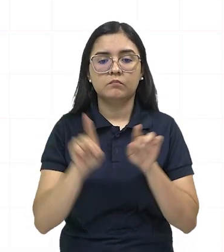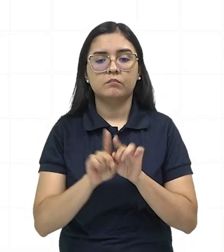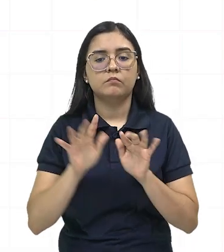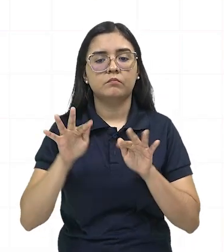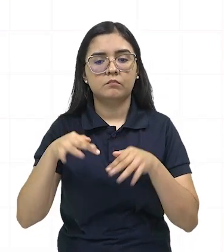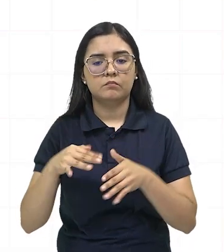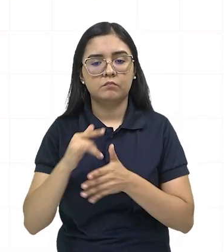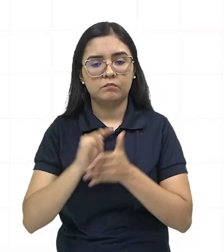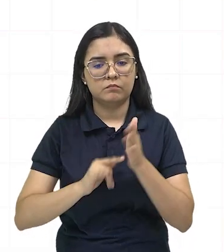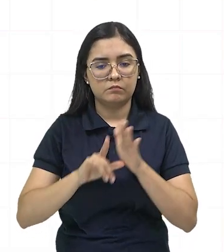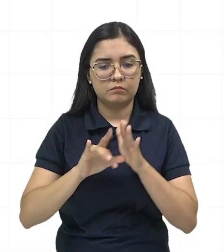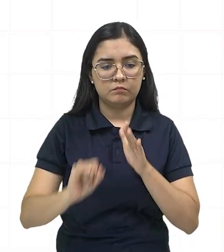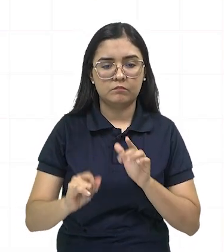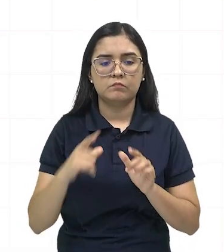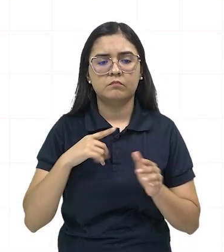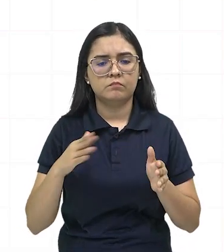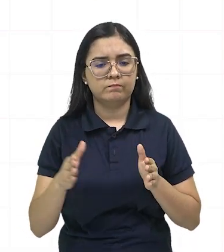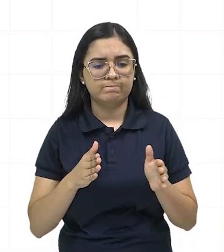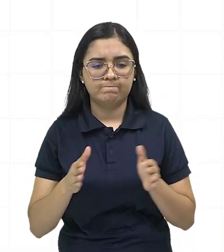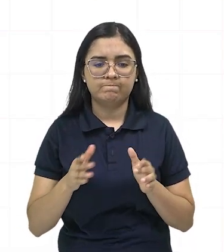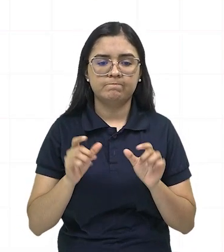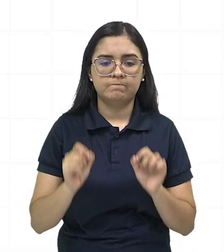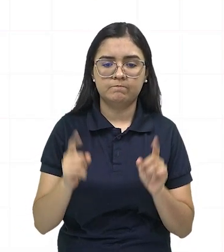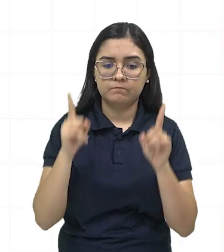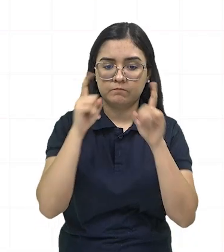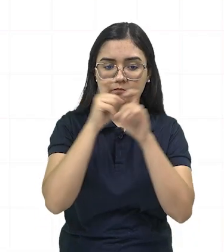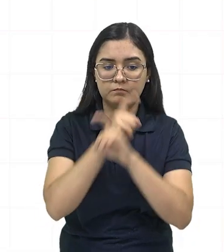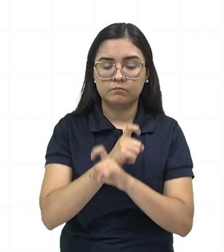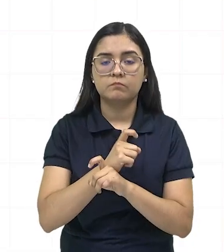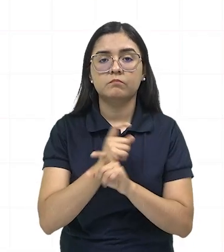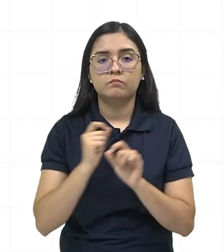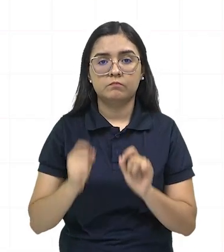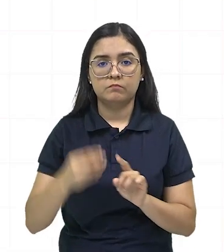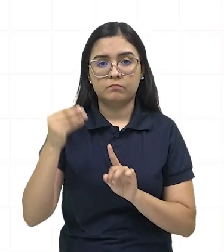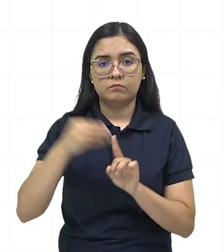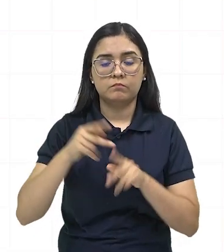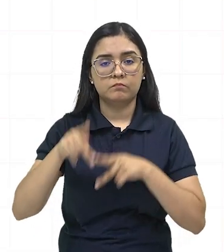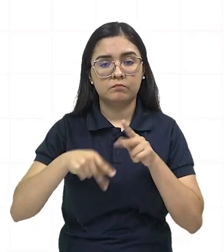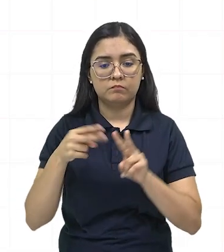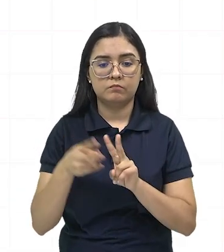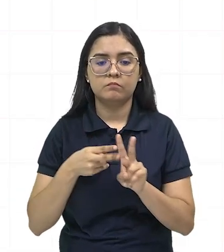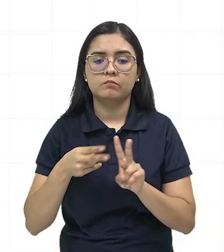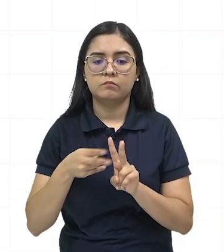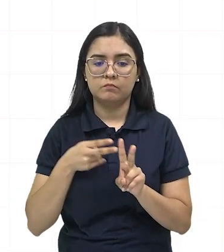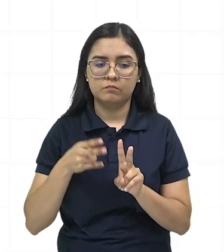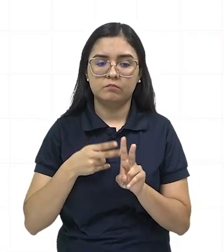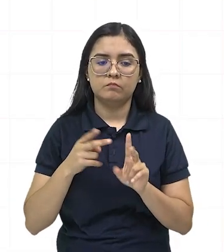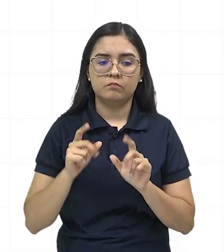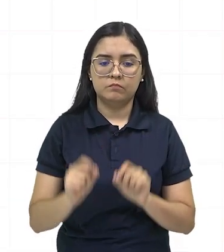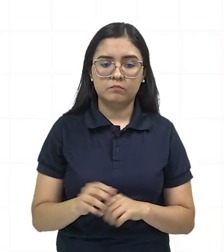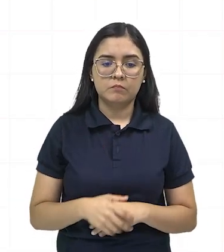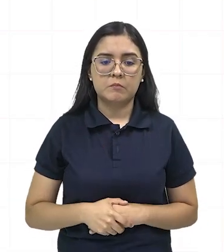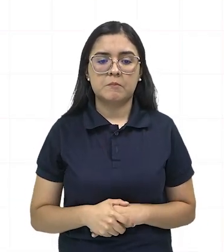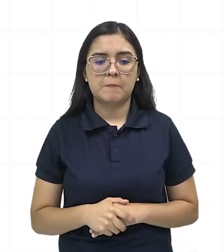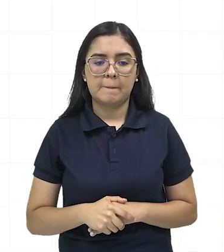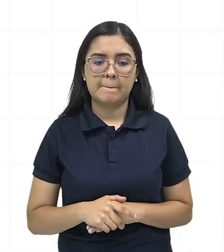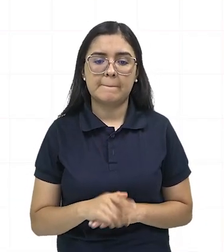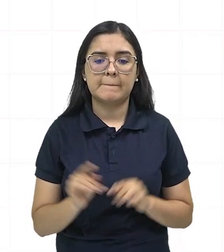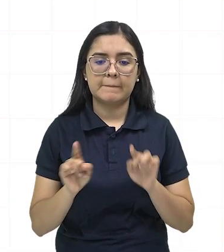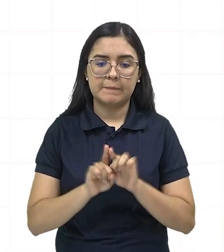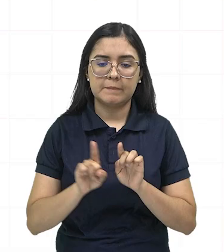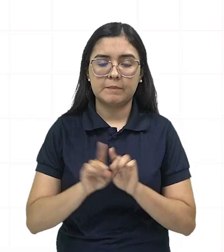extinção do diretório gerou um período de incerteza e fragilidade para os indígenas, intensificando sua vulnerabilidade